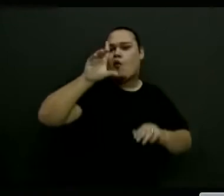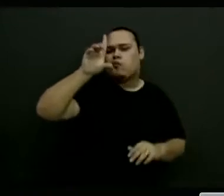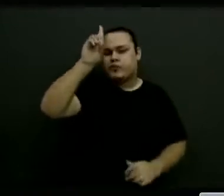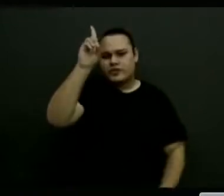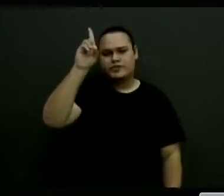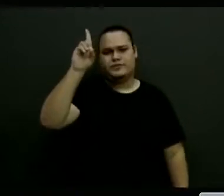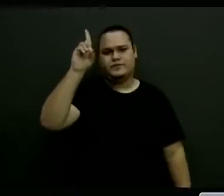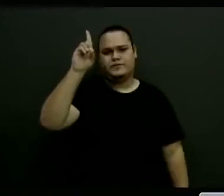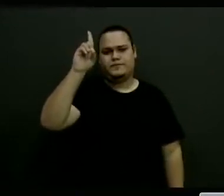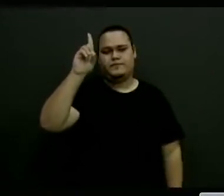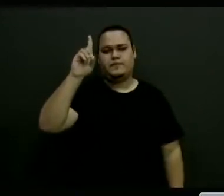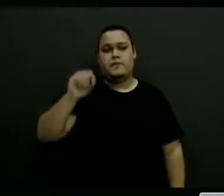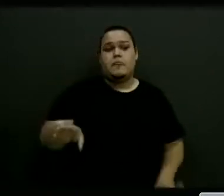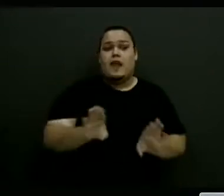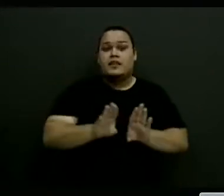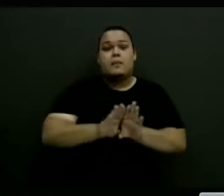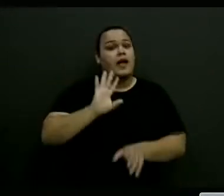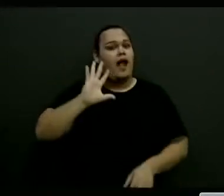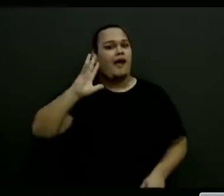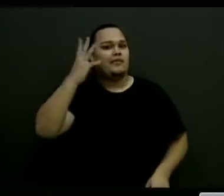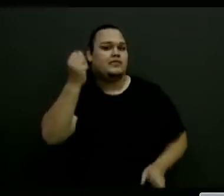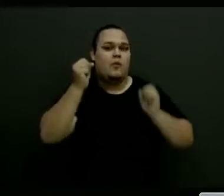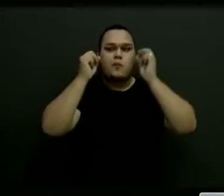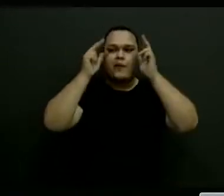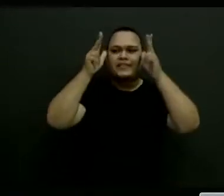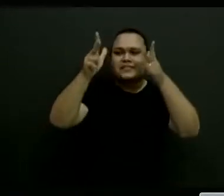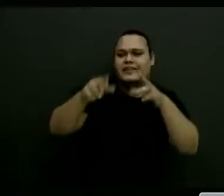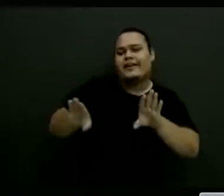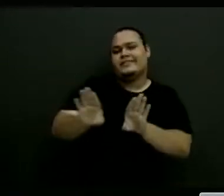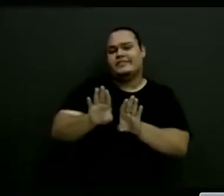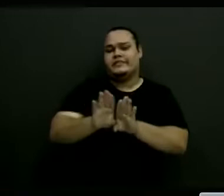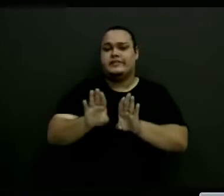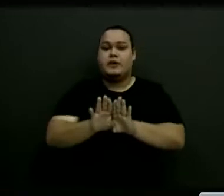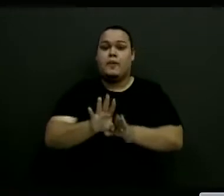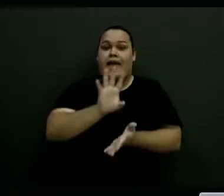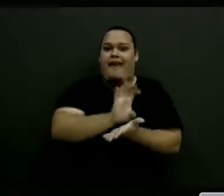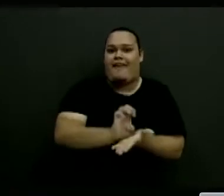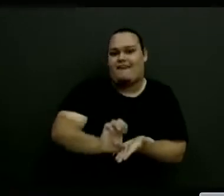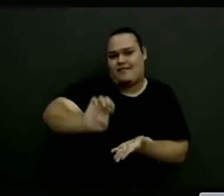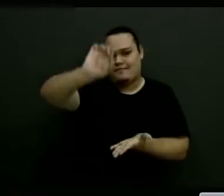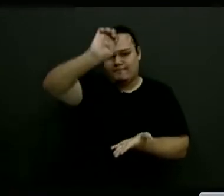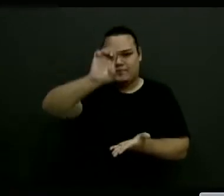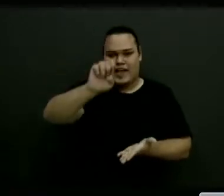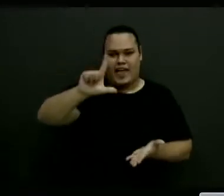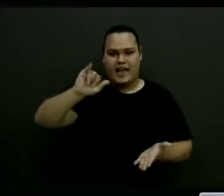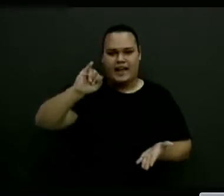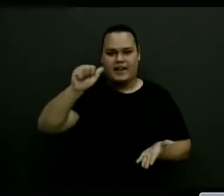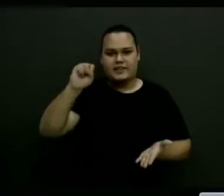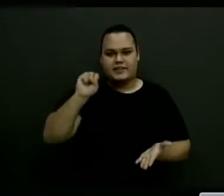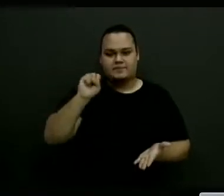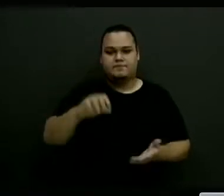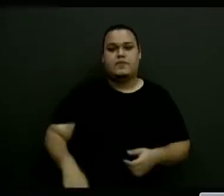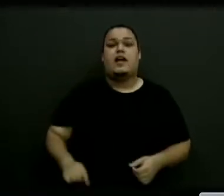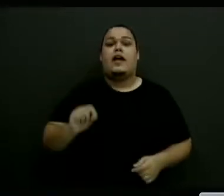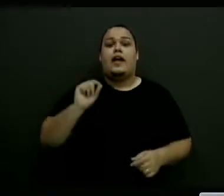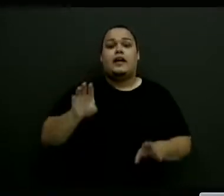Moisés e Elias, e estão falando sobre a partida do Senhor Jesus Cristo. E Pedro disse: vamos